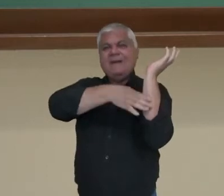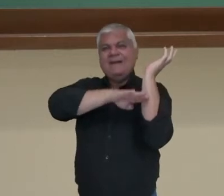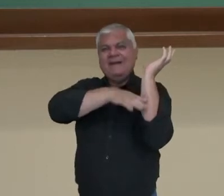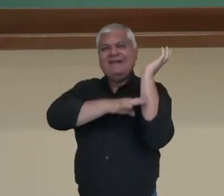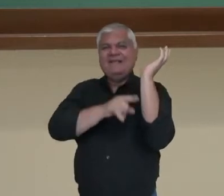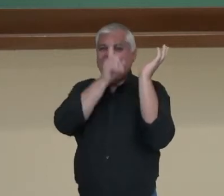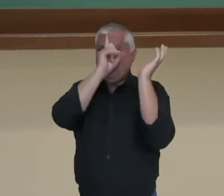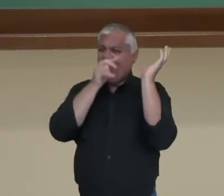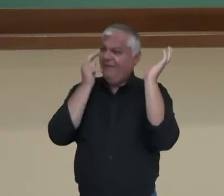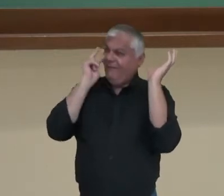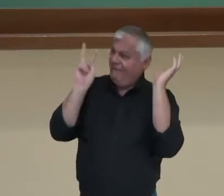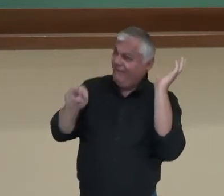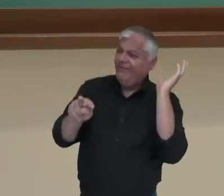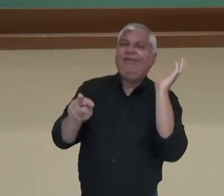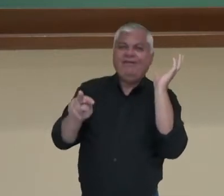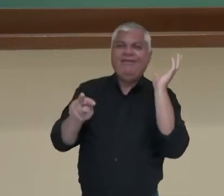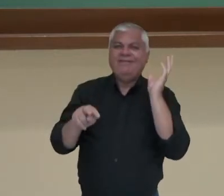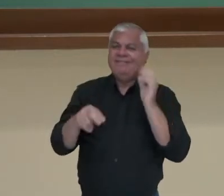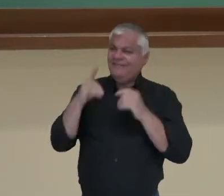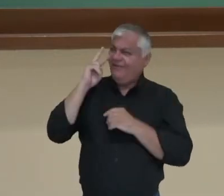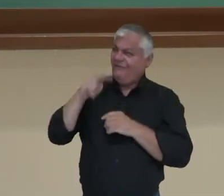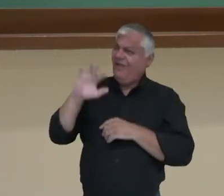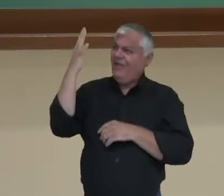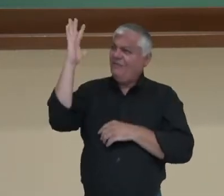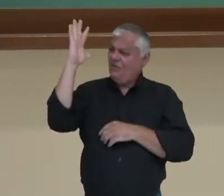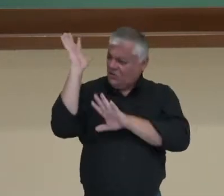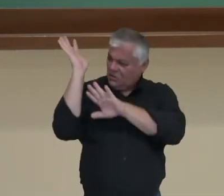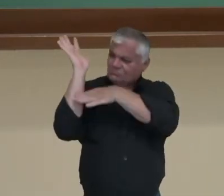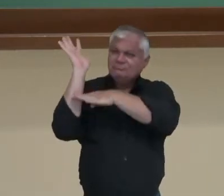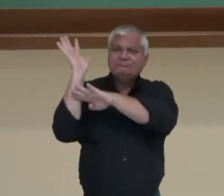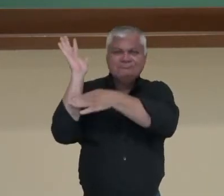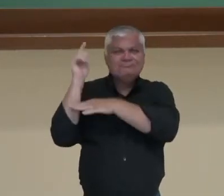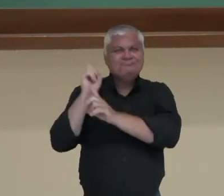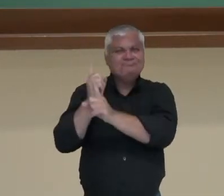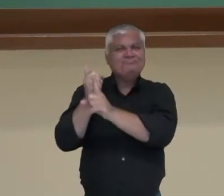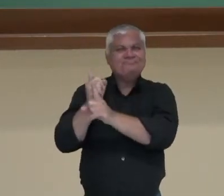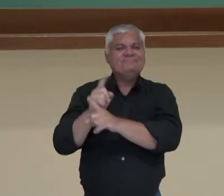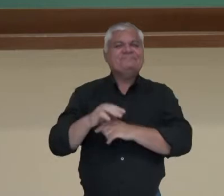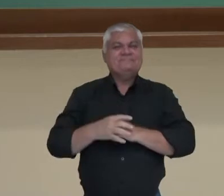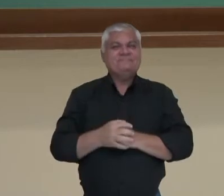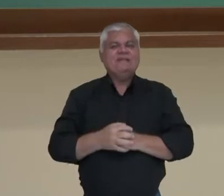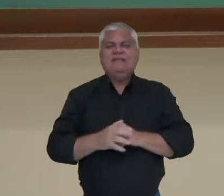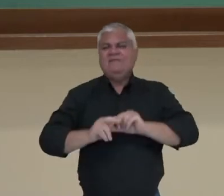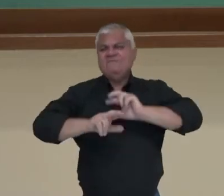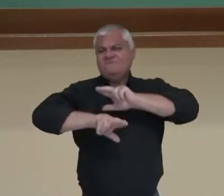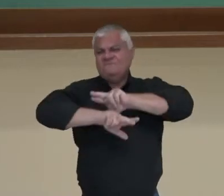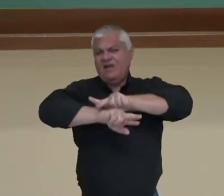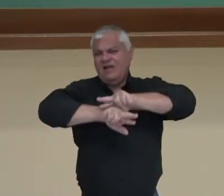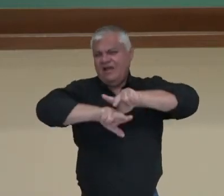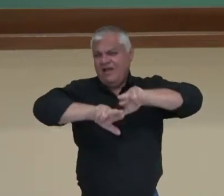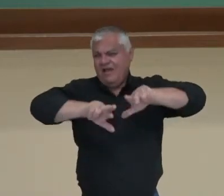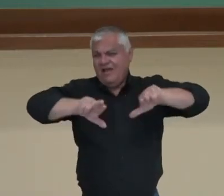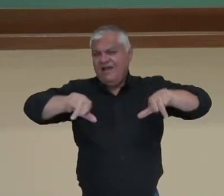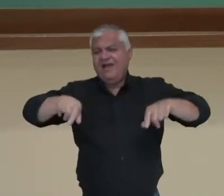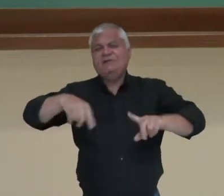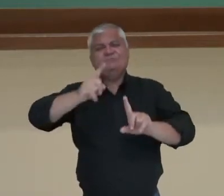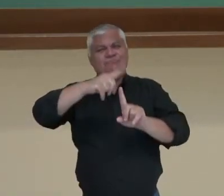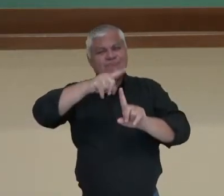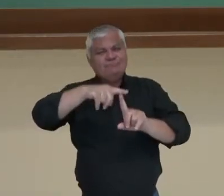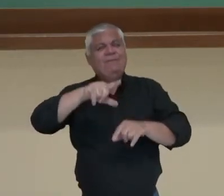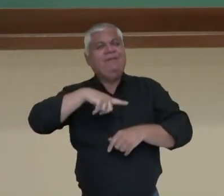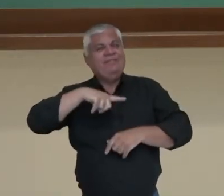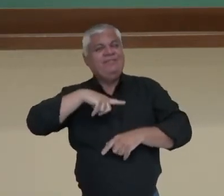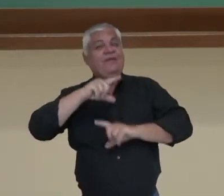árvores que a gente encontra em qualquer floresta, bosque por aí, ok? Então, é uma infinidade de espécies de seres vivos com